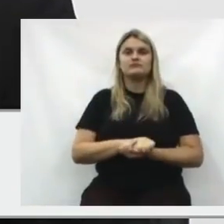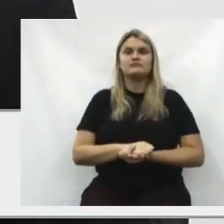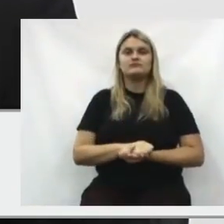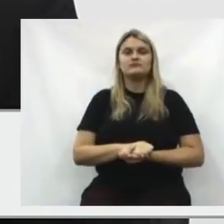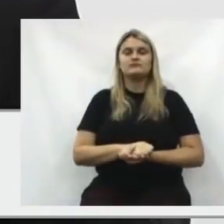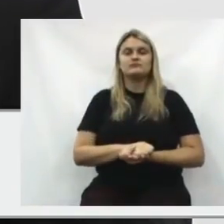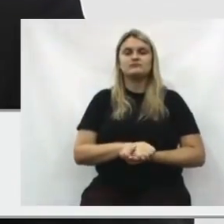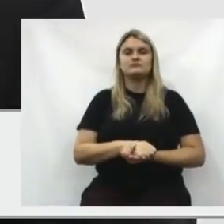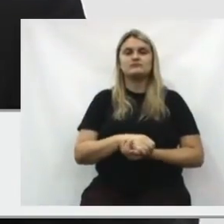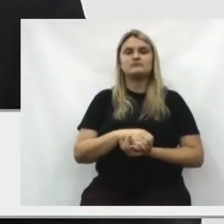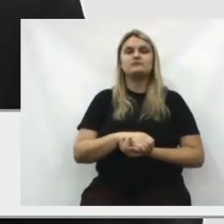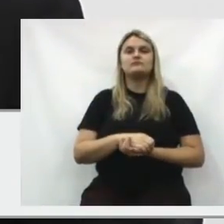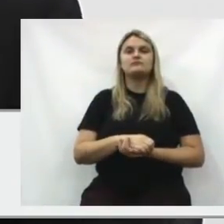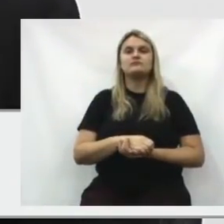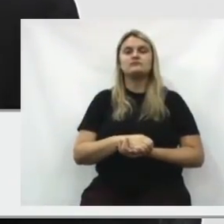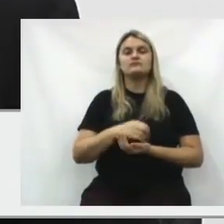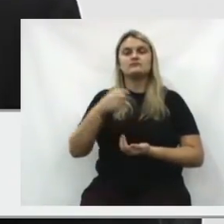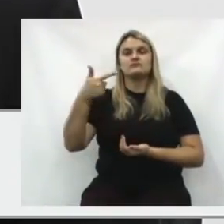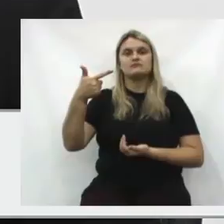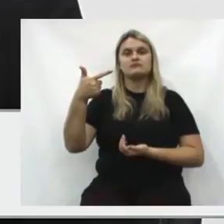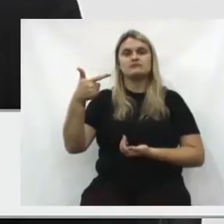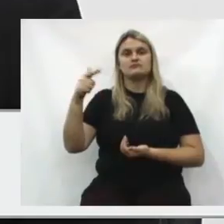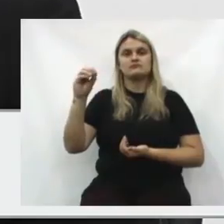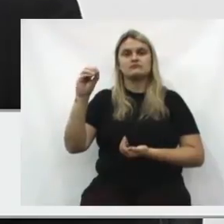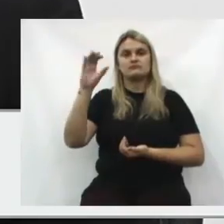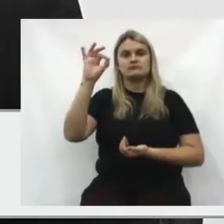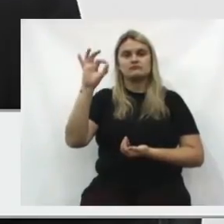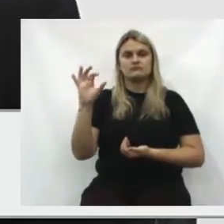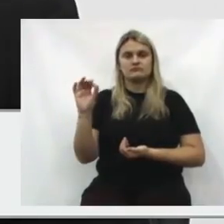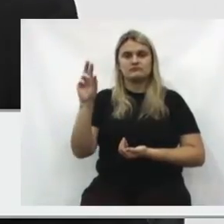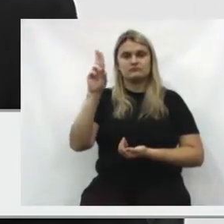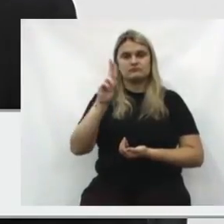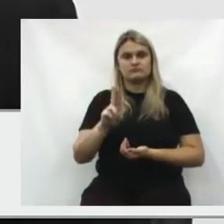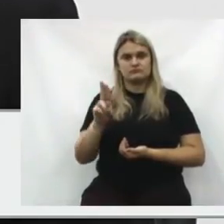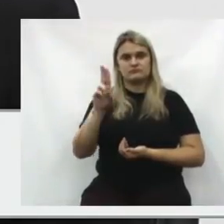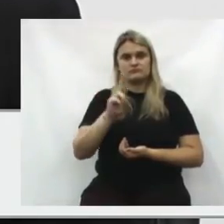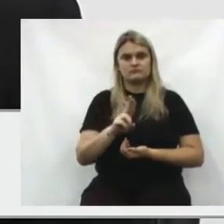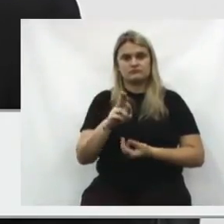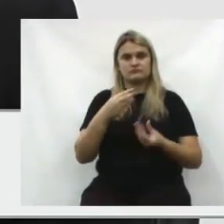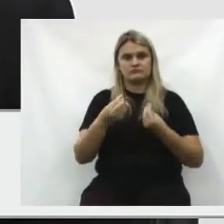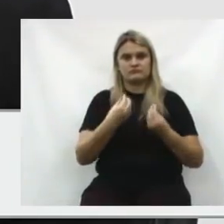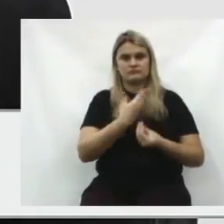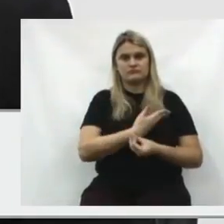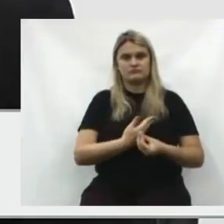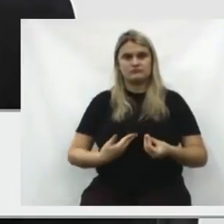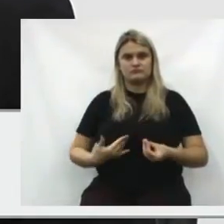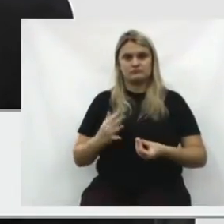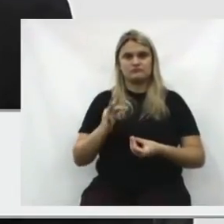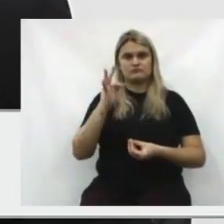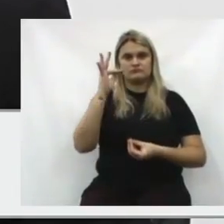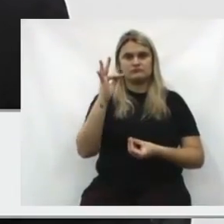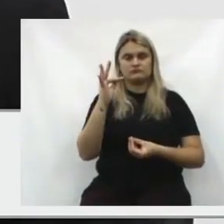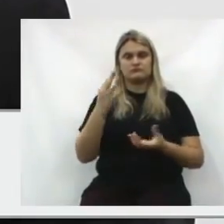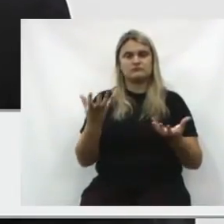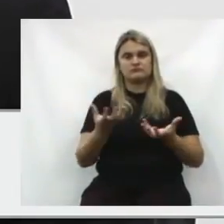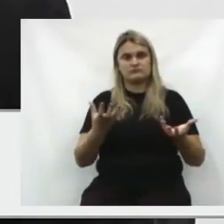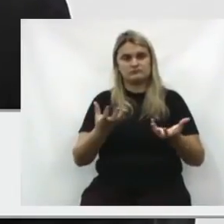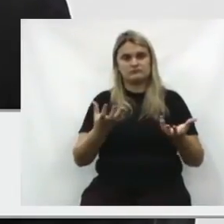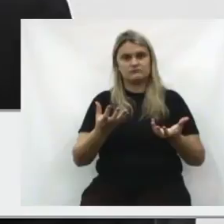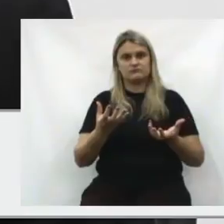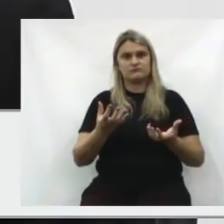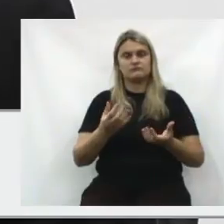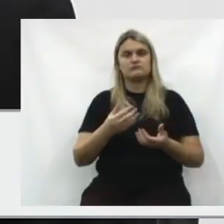das contribuições da Previdência 20% para ser usado como o governo